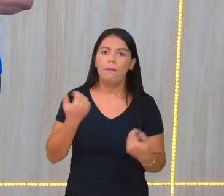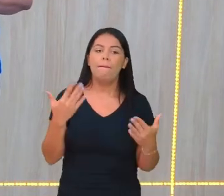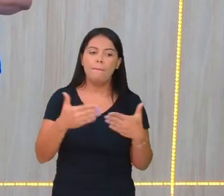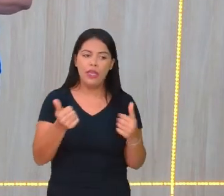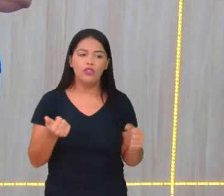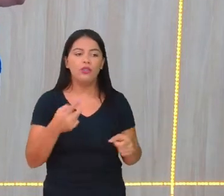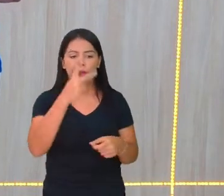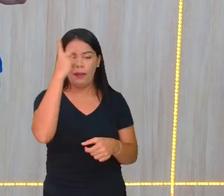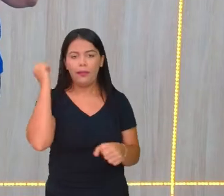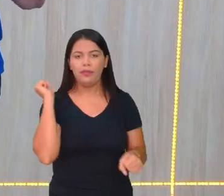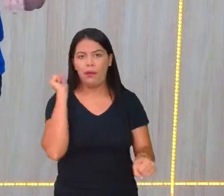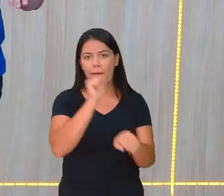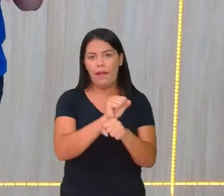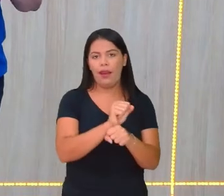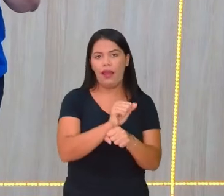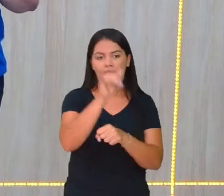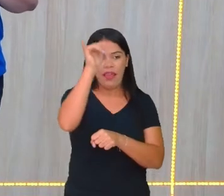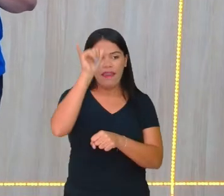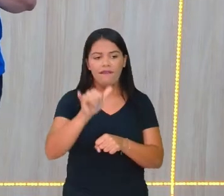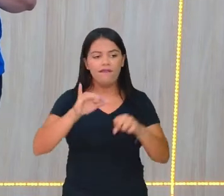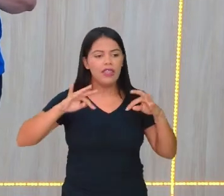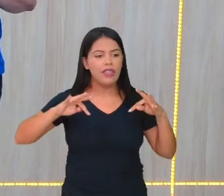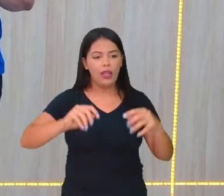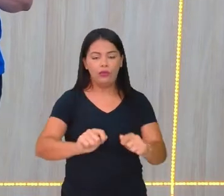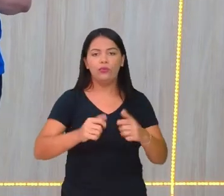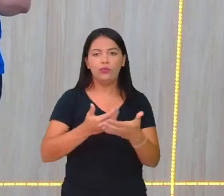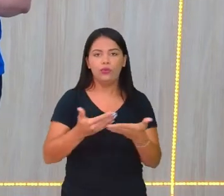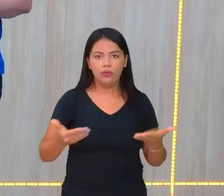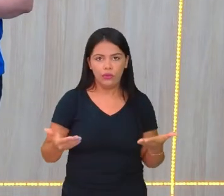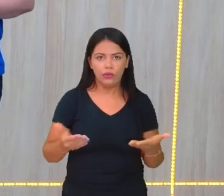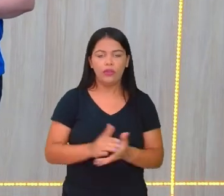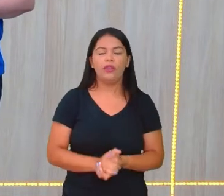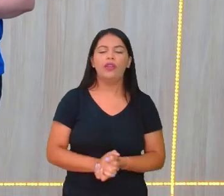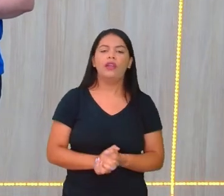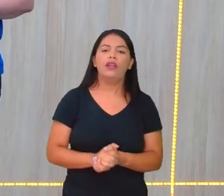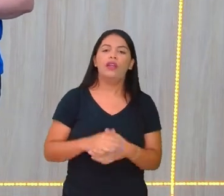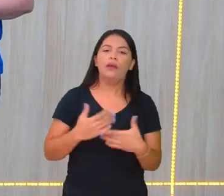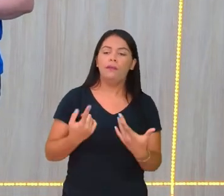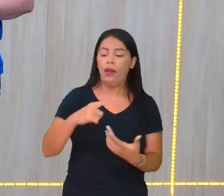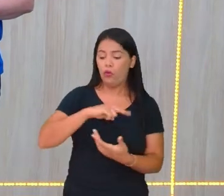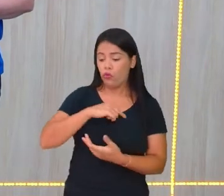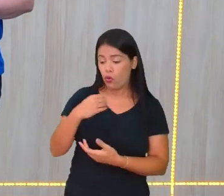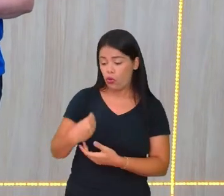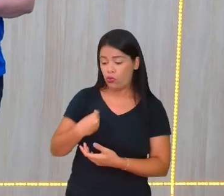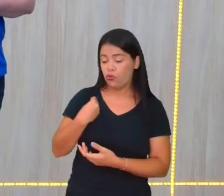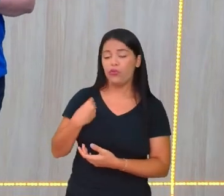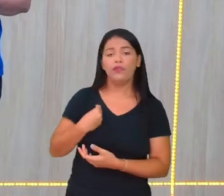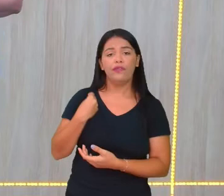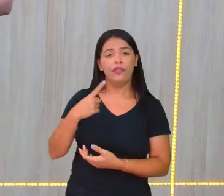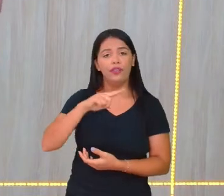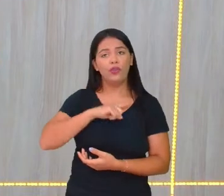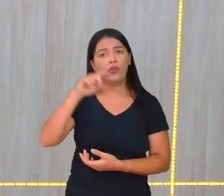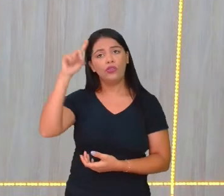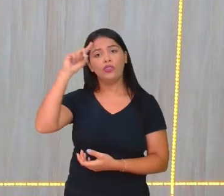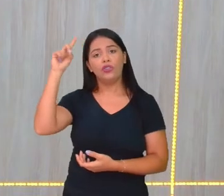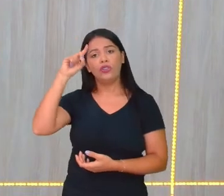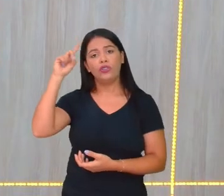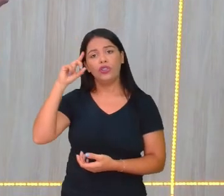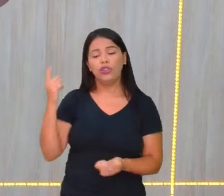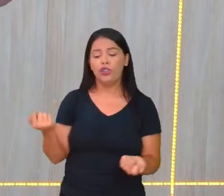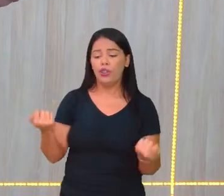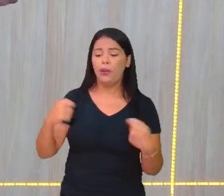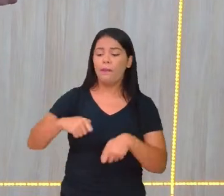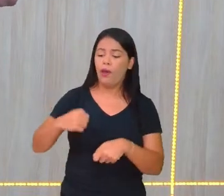repreendê-las, não é? Evitar tudo isso, para que o nosso dia a dia ele seja construído, não